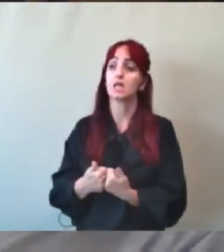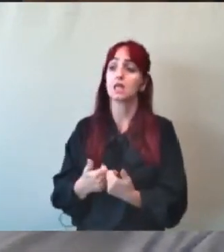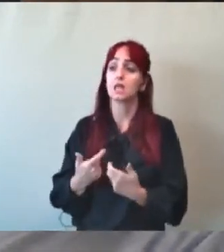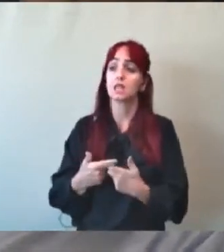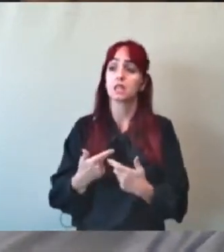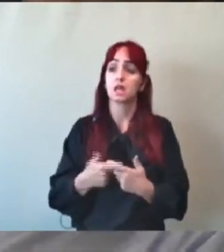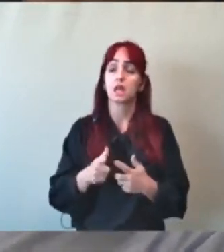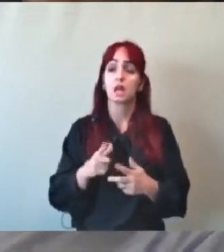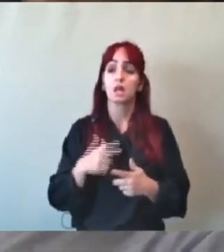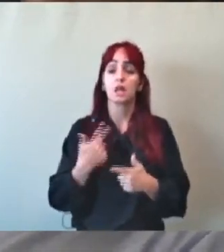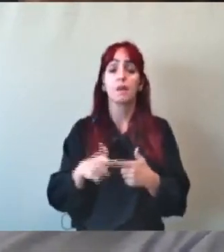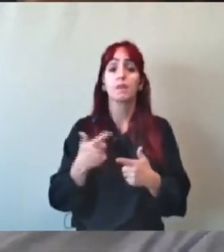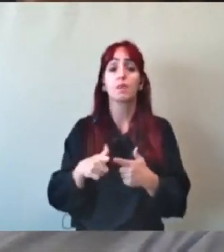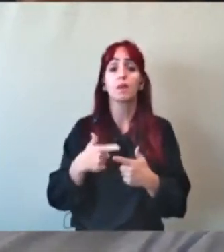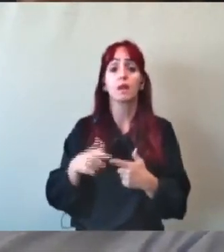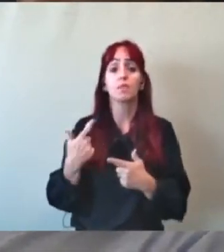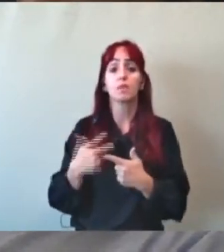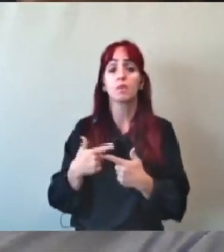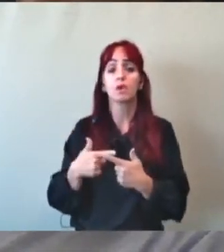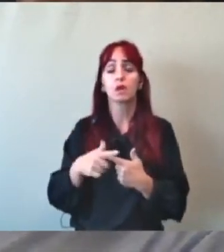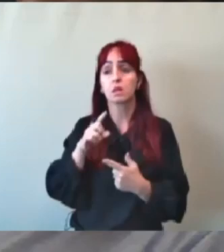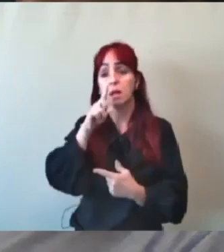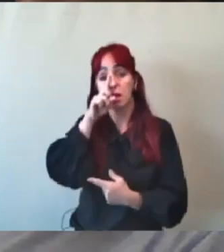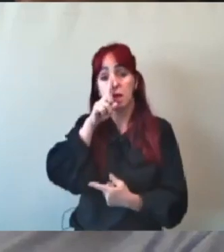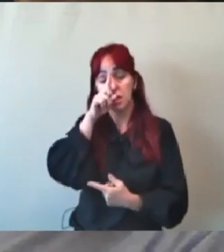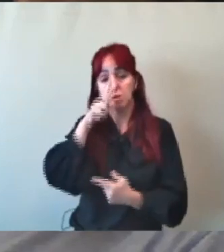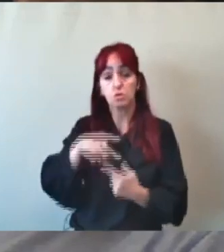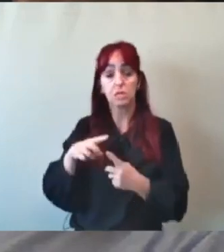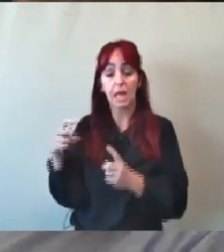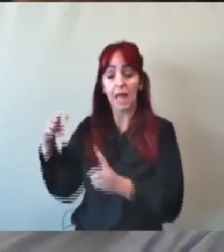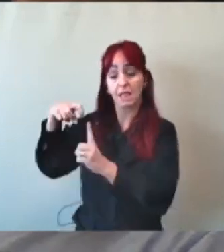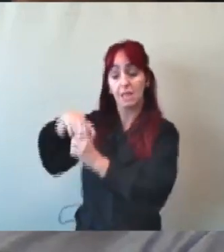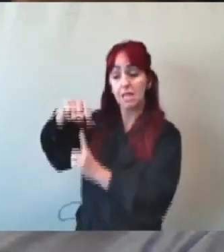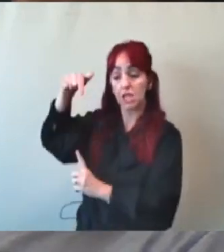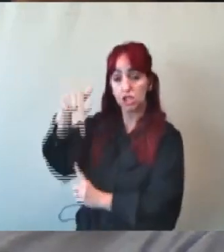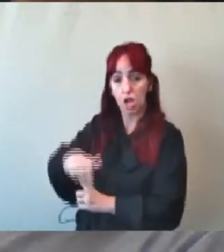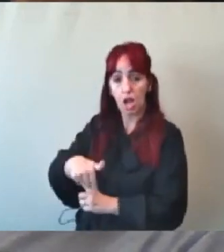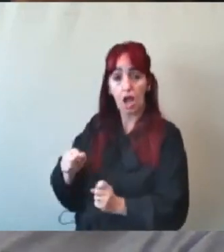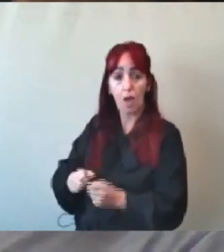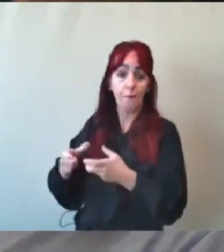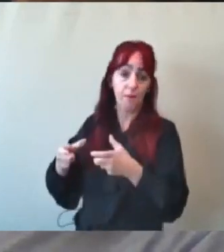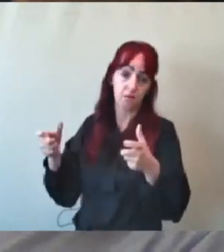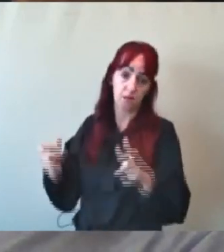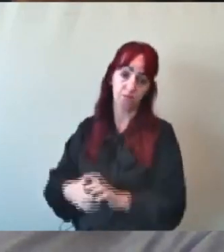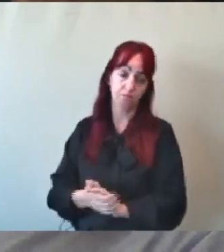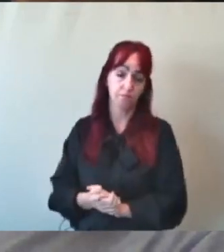acidentes, que já é muito lá, de atropelamento na avenida. E